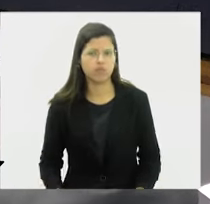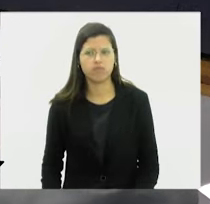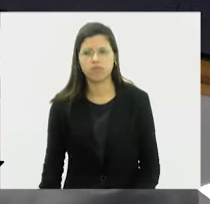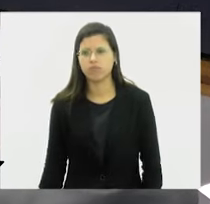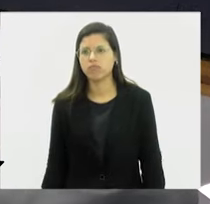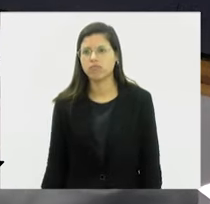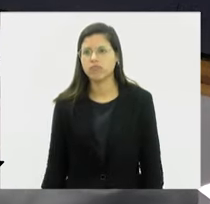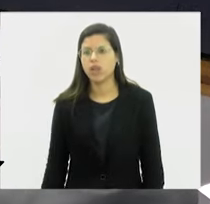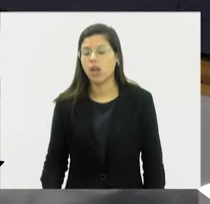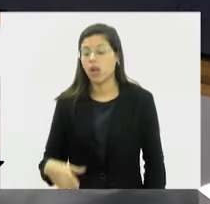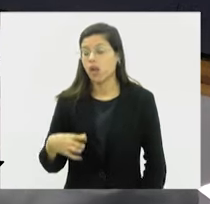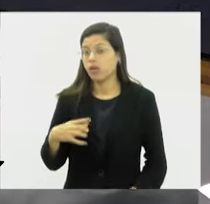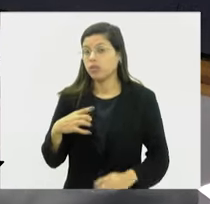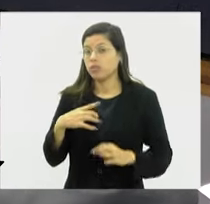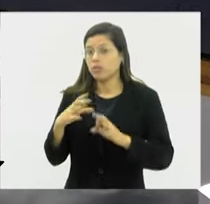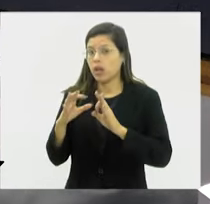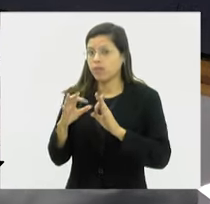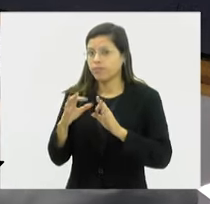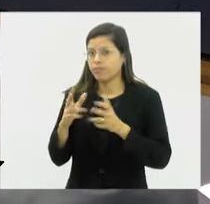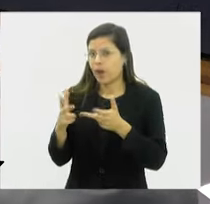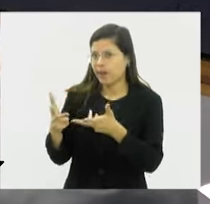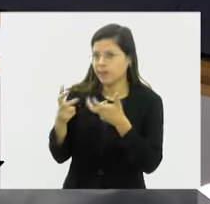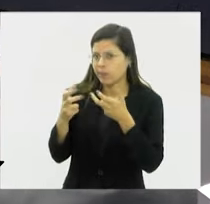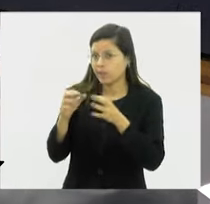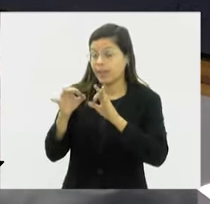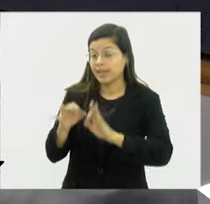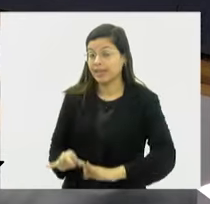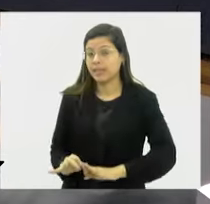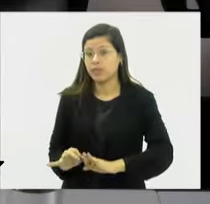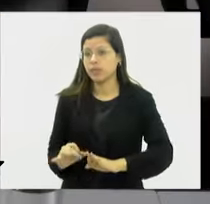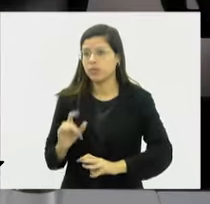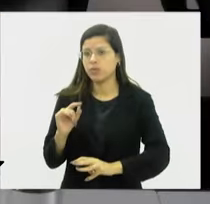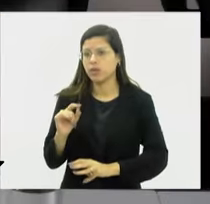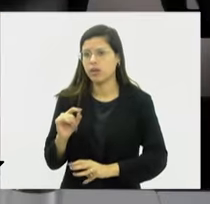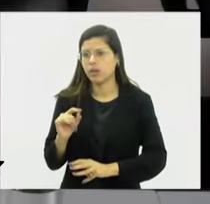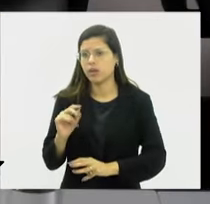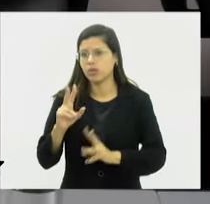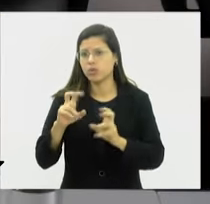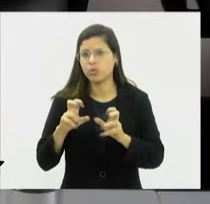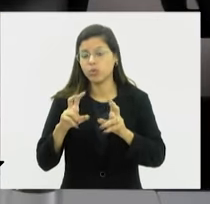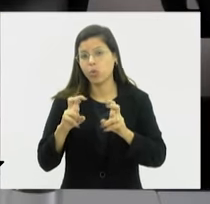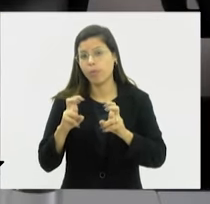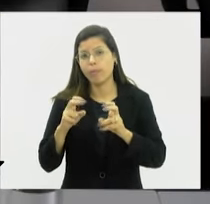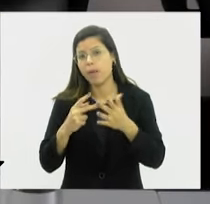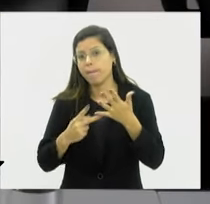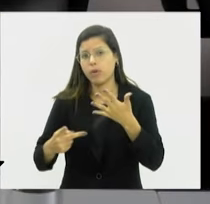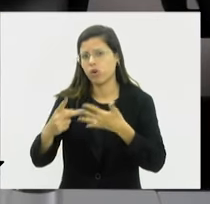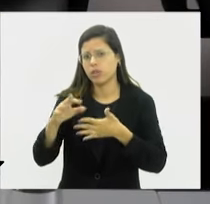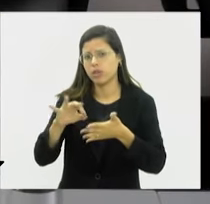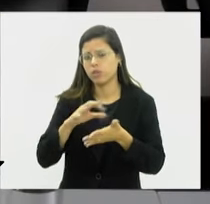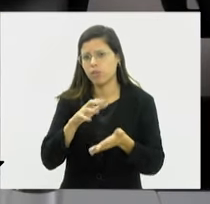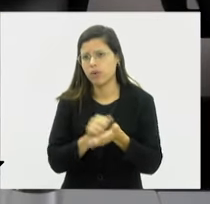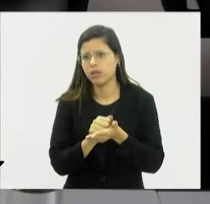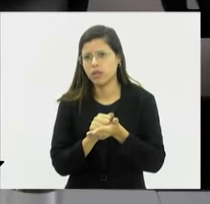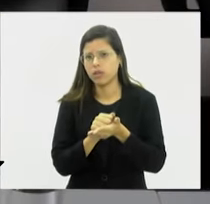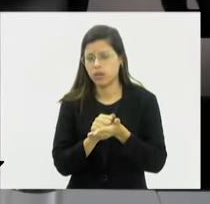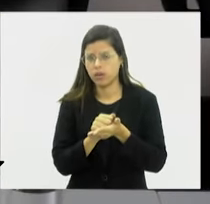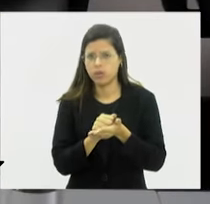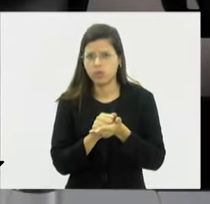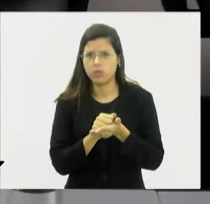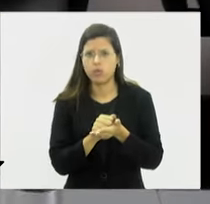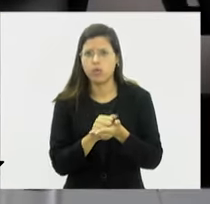impressão, não, tenho certeza. Que não sob preferência de matrícula, mas de uma forma de abrigo mais